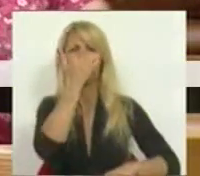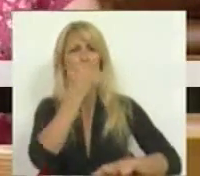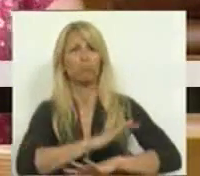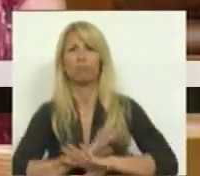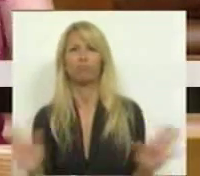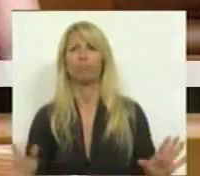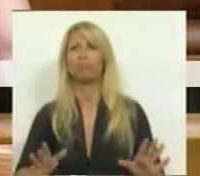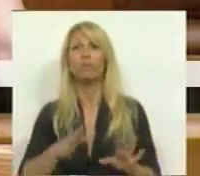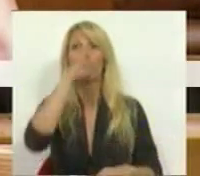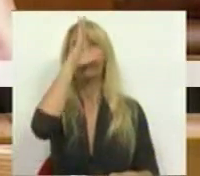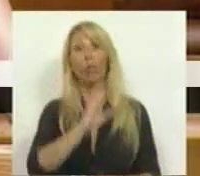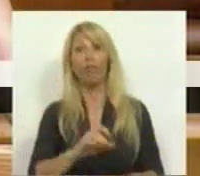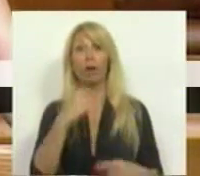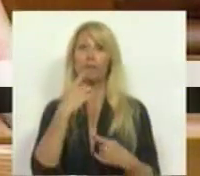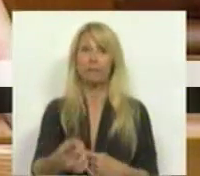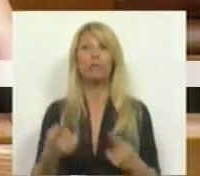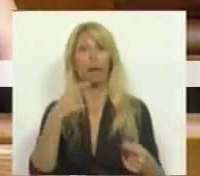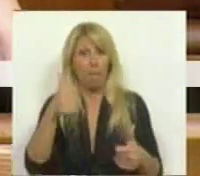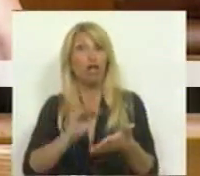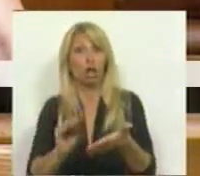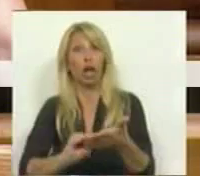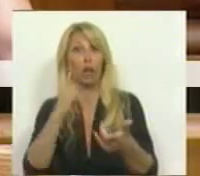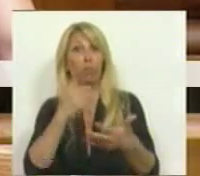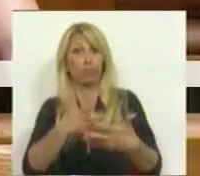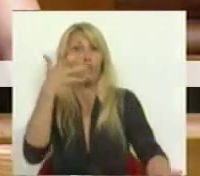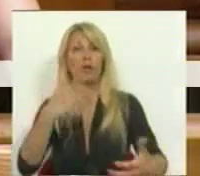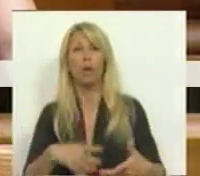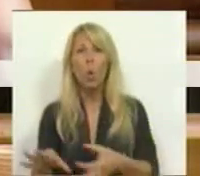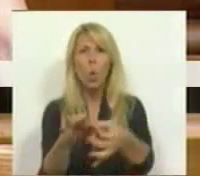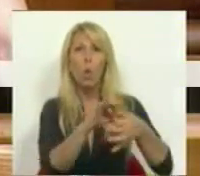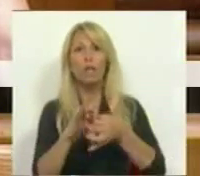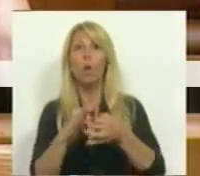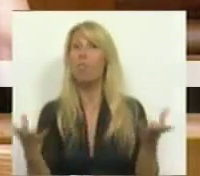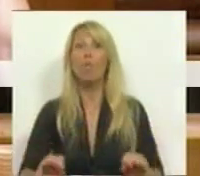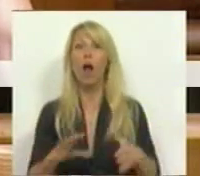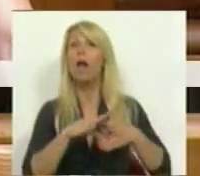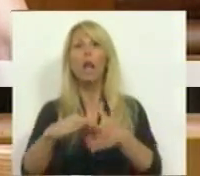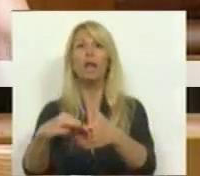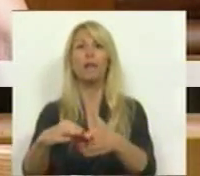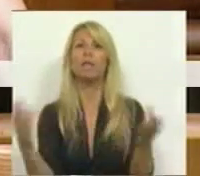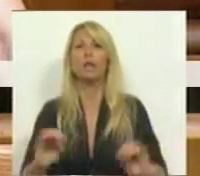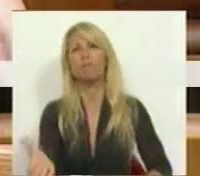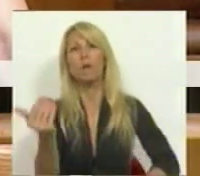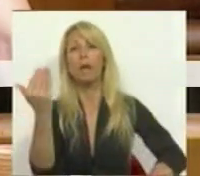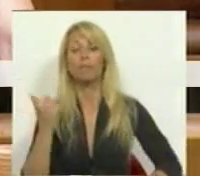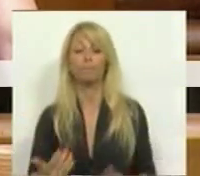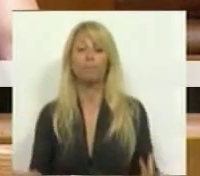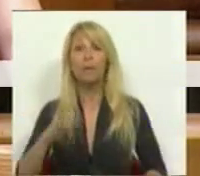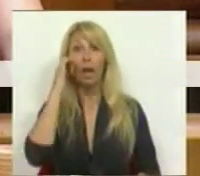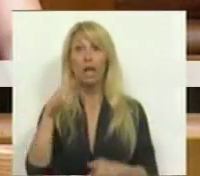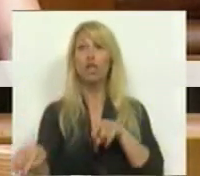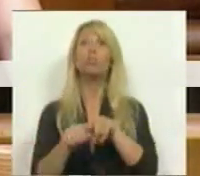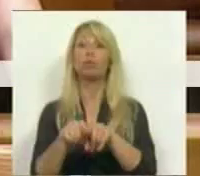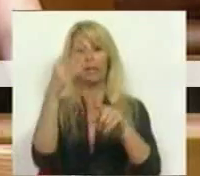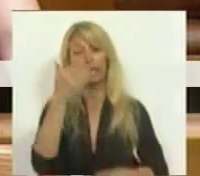apontou, aliás, como bem vimos bem escrito, falta de coesão, falta de liderança. A crise política desta semana